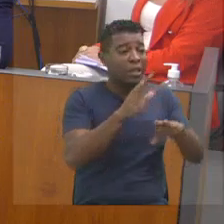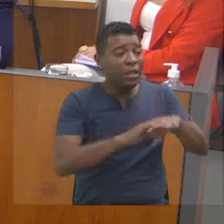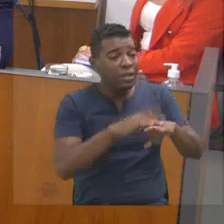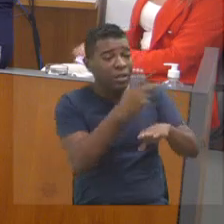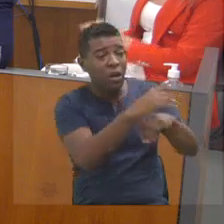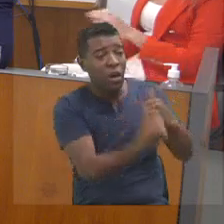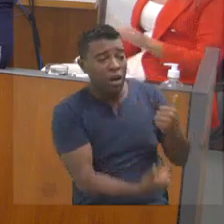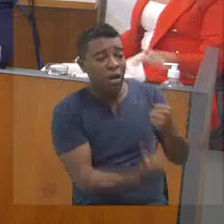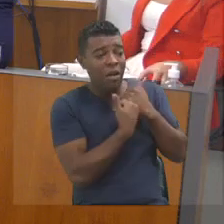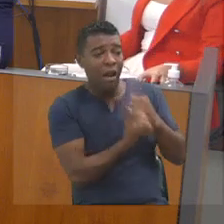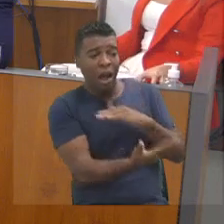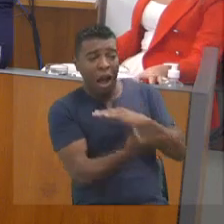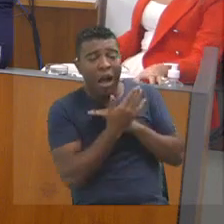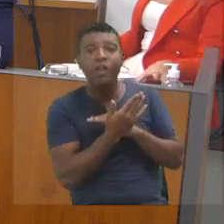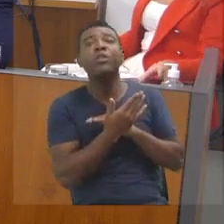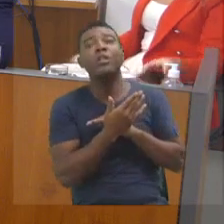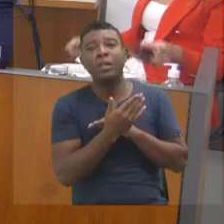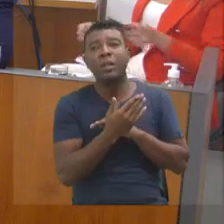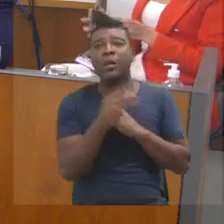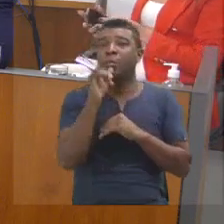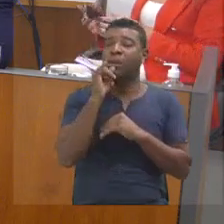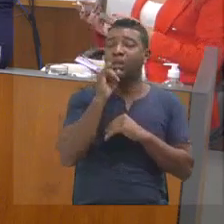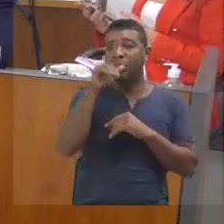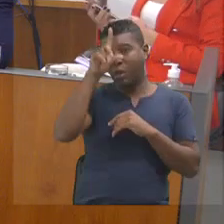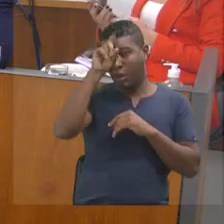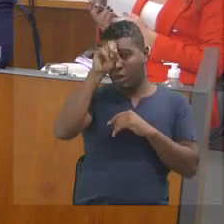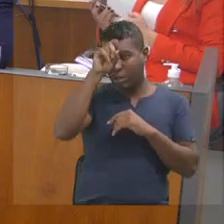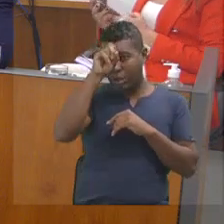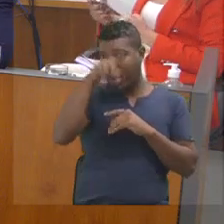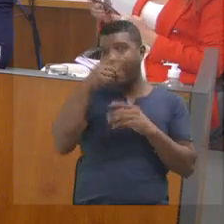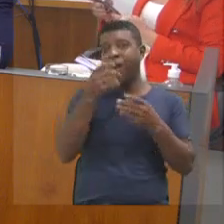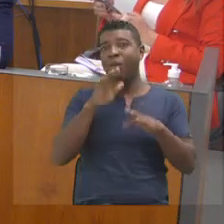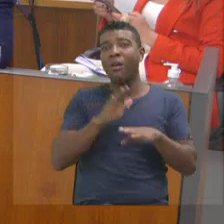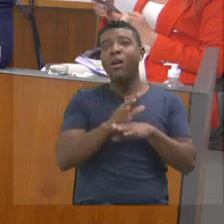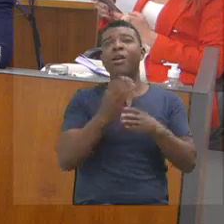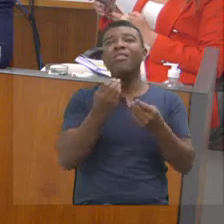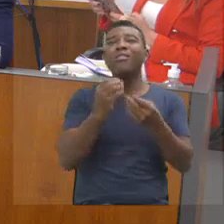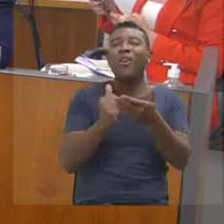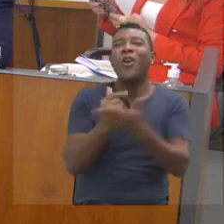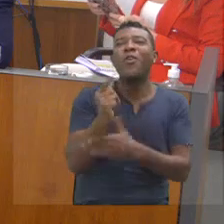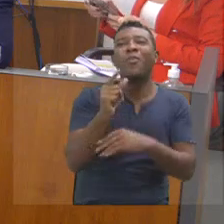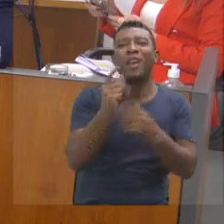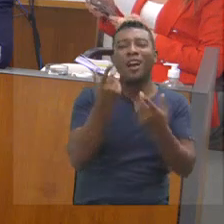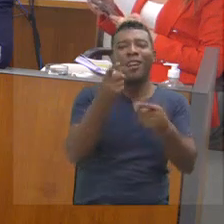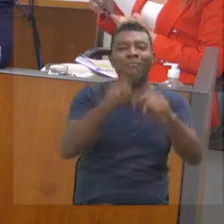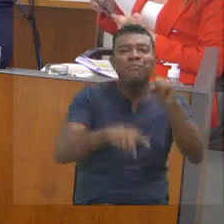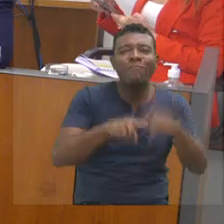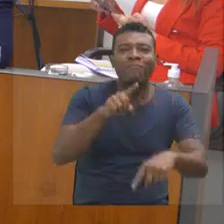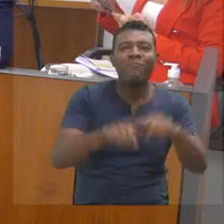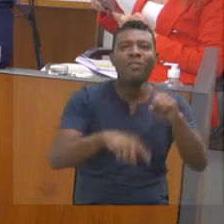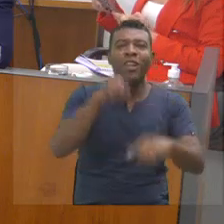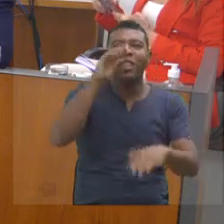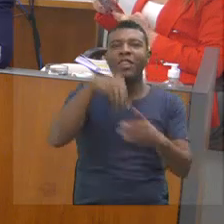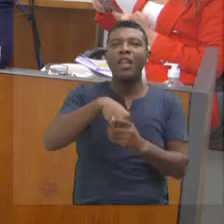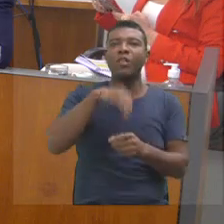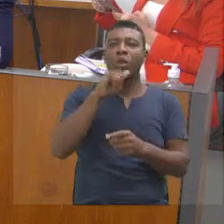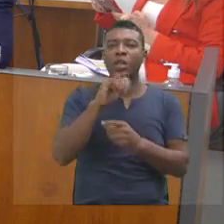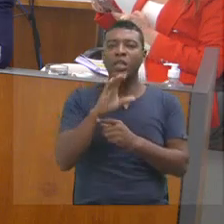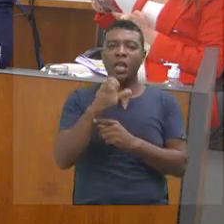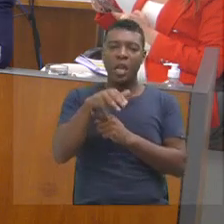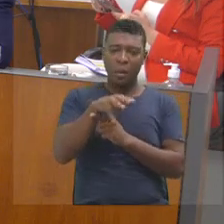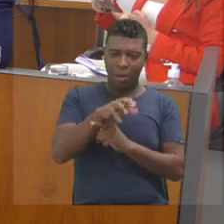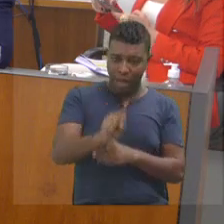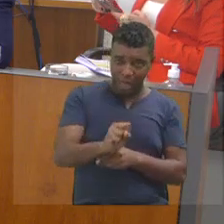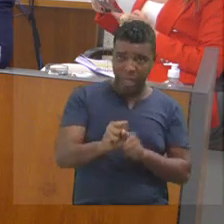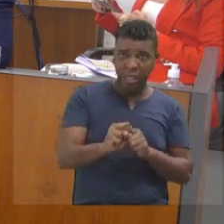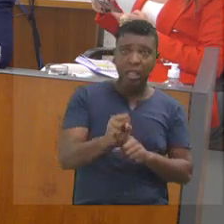é muito difícil a gente isentar os hospitais em relação a compra de insumos em cima do ICMS mas já solicitei vai ser